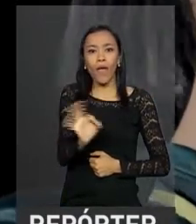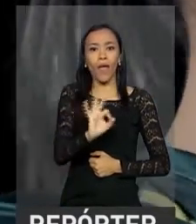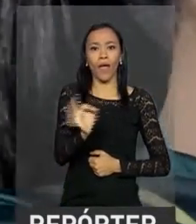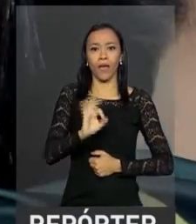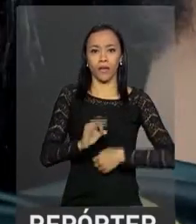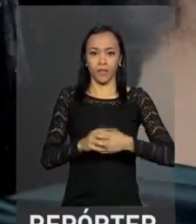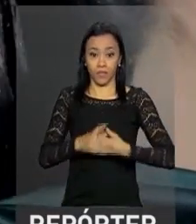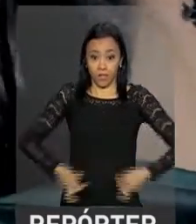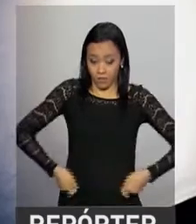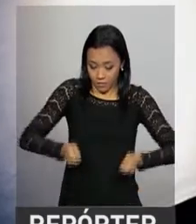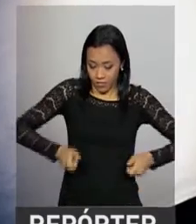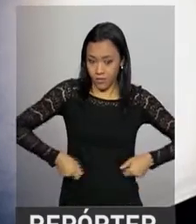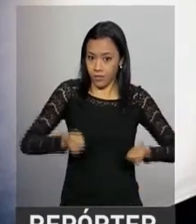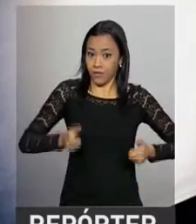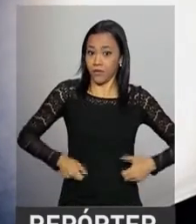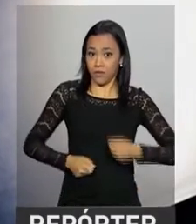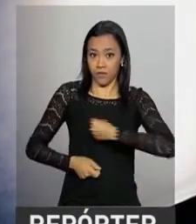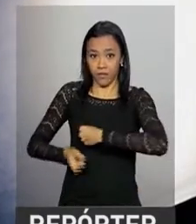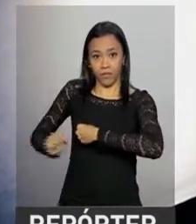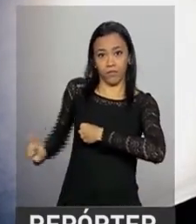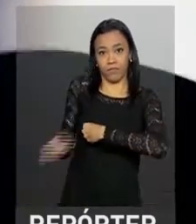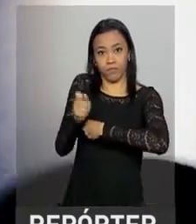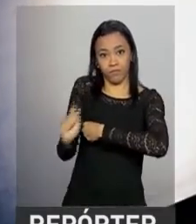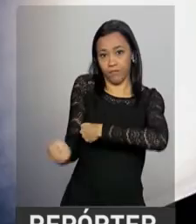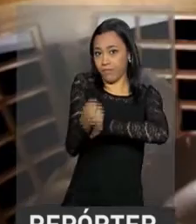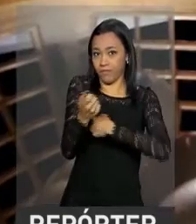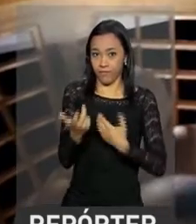de atleta paralímpico né